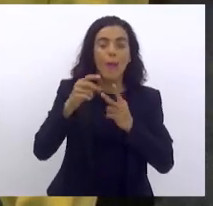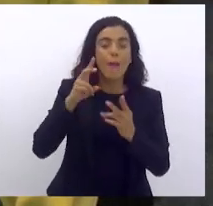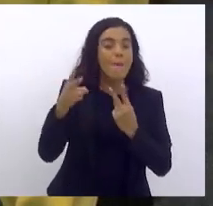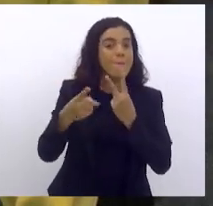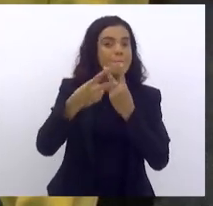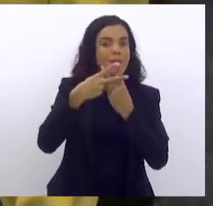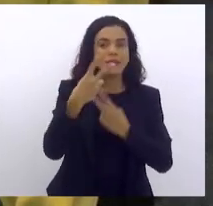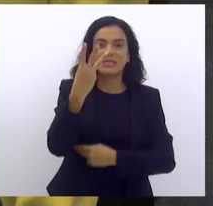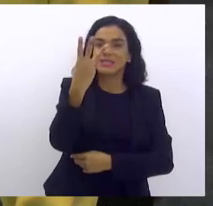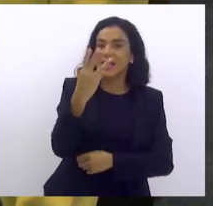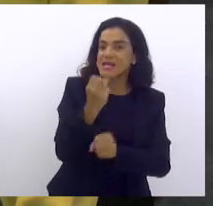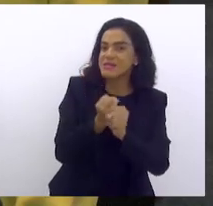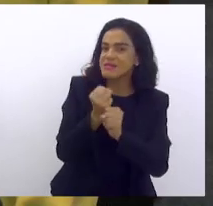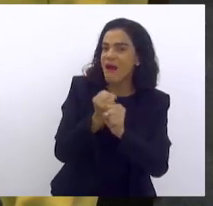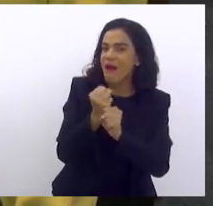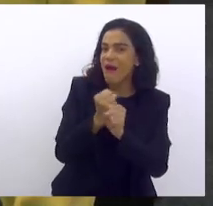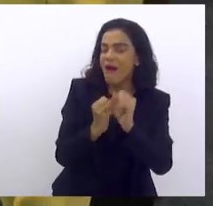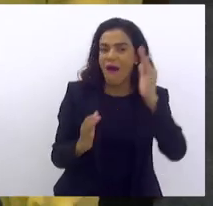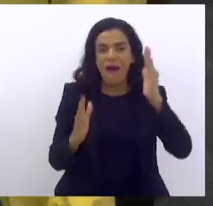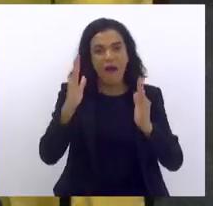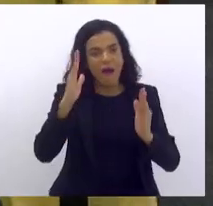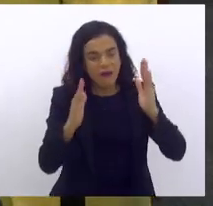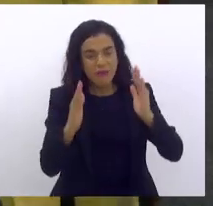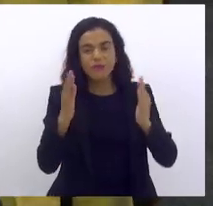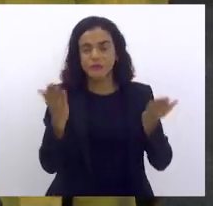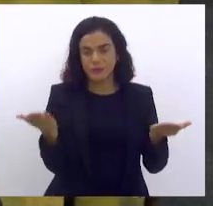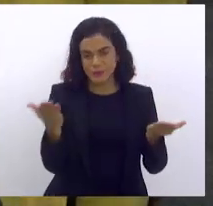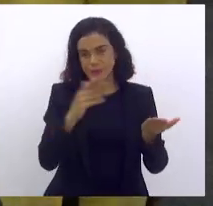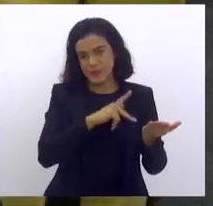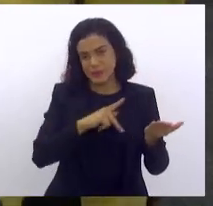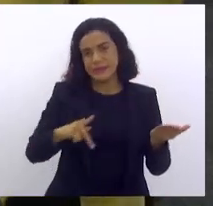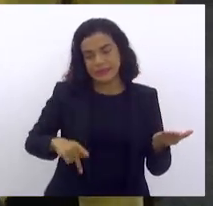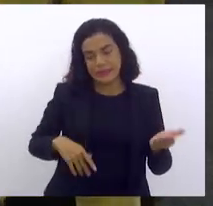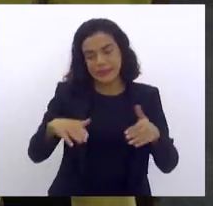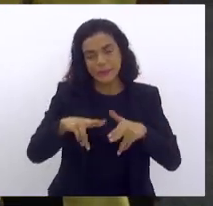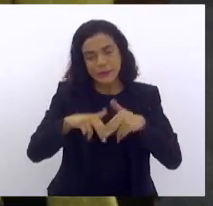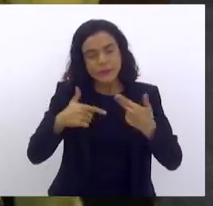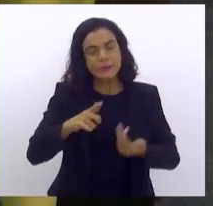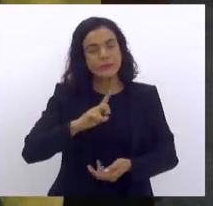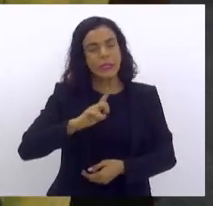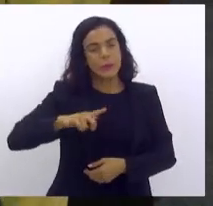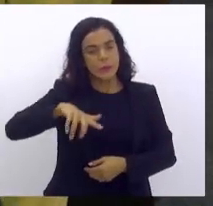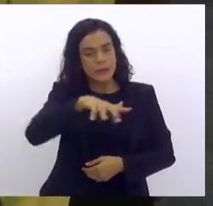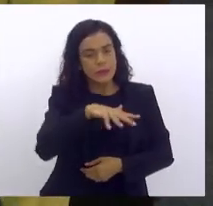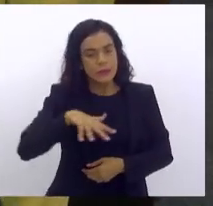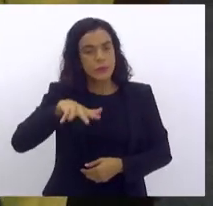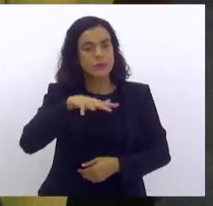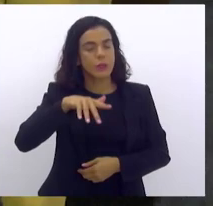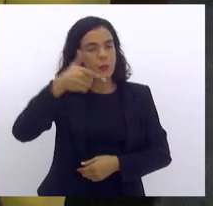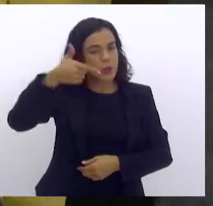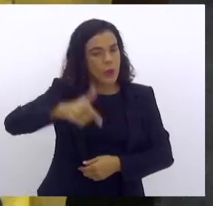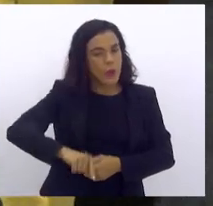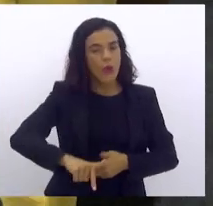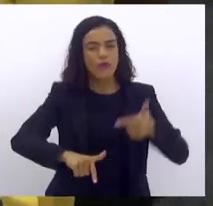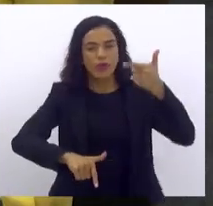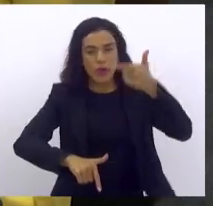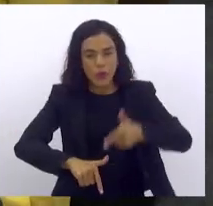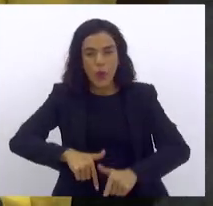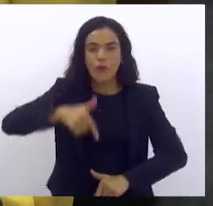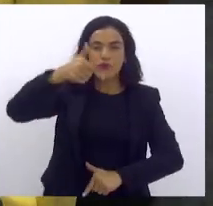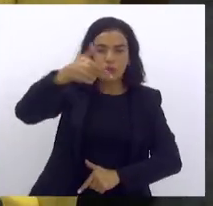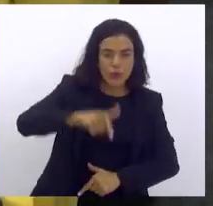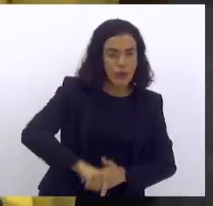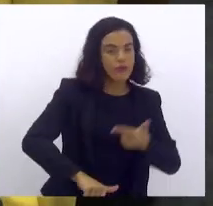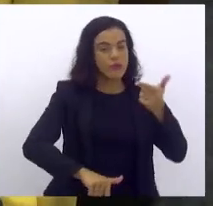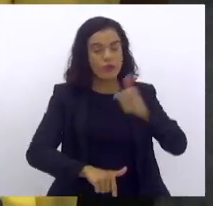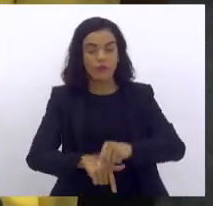durante 3 anos, senhor presidente. Então, a gente tem uma situação que reiteradamente volta a acontecer no Rio de